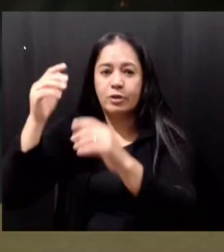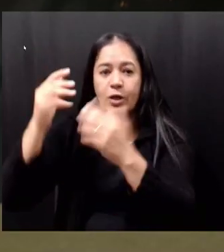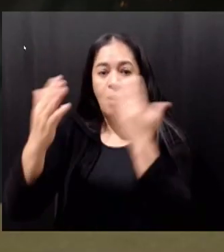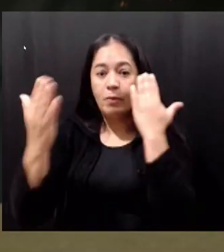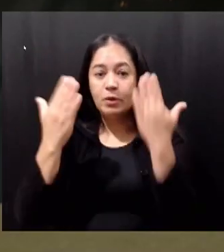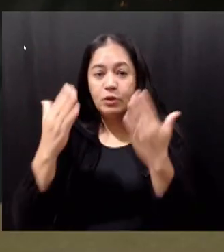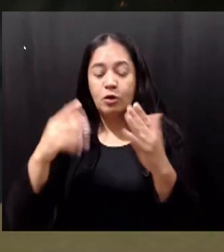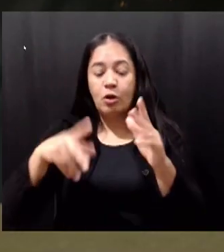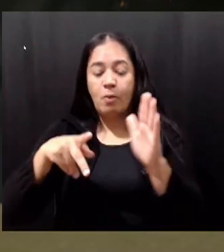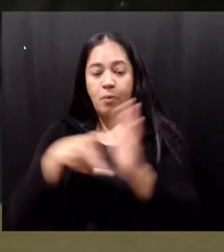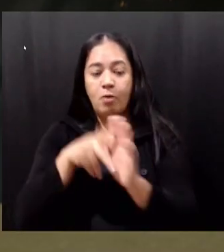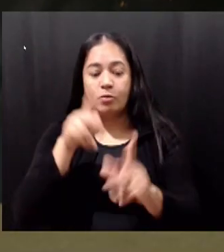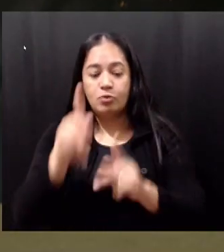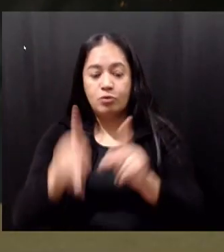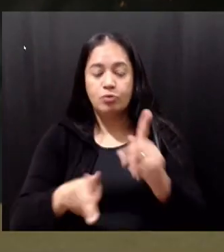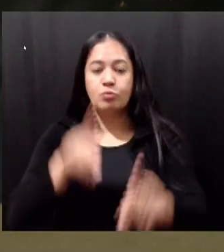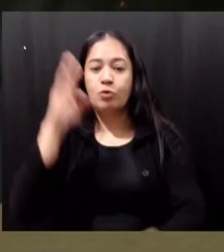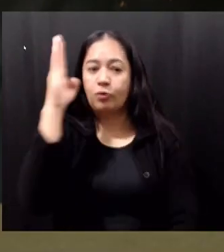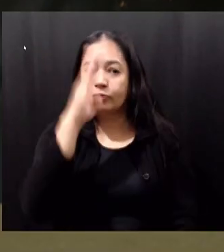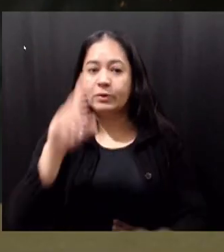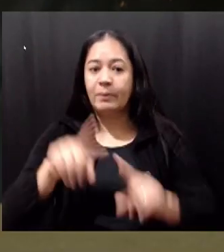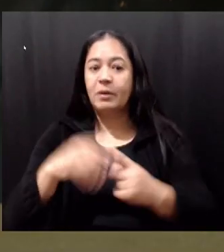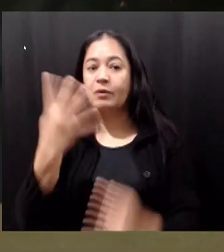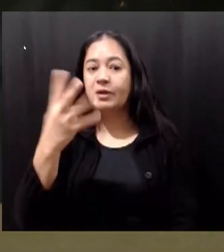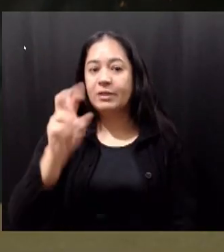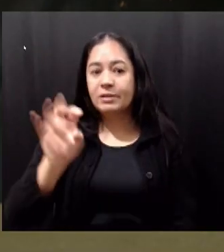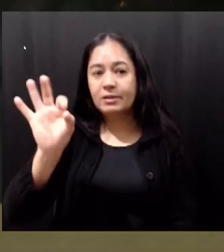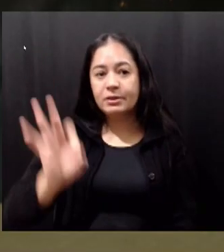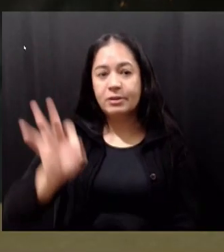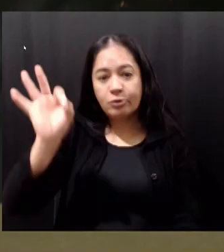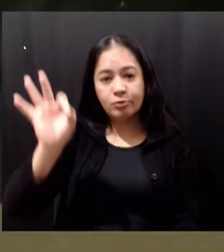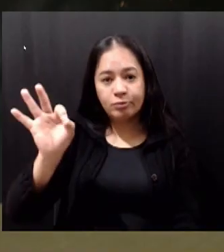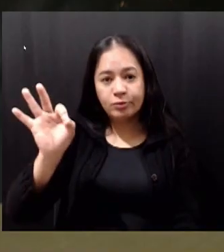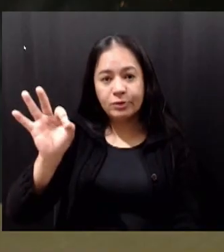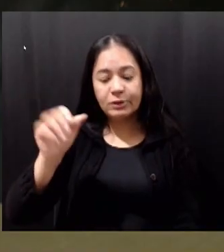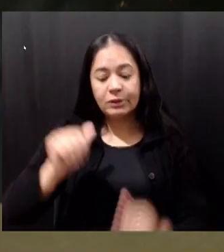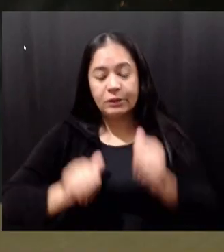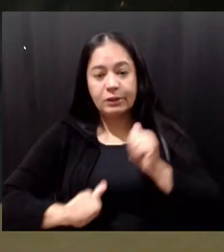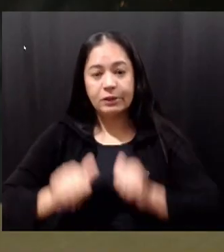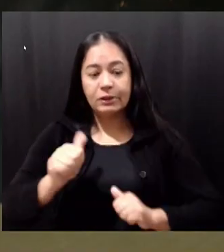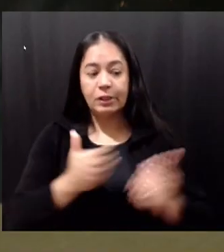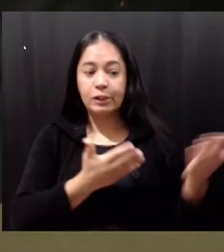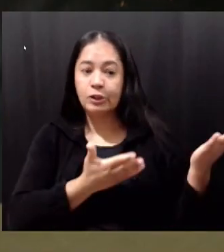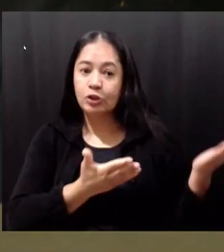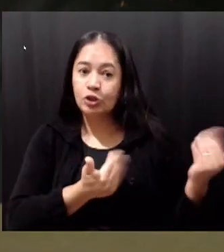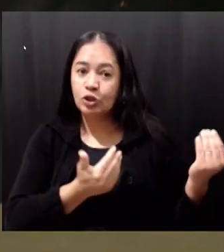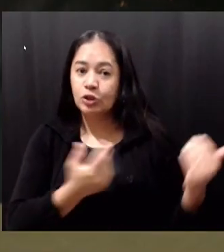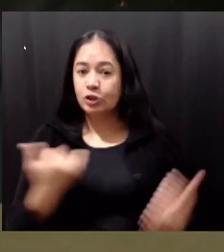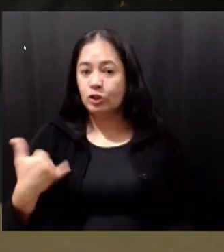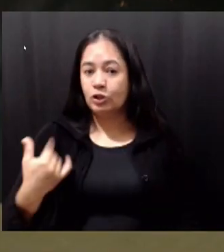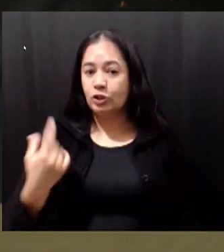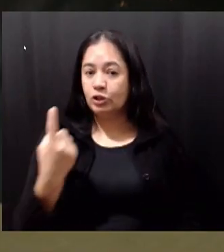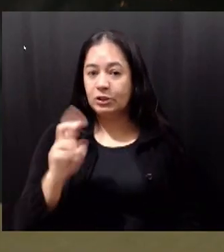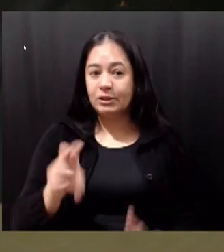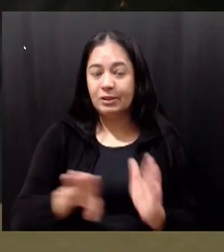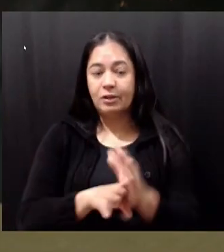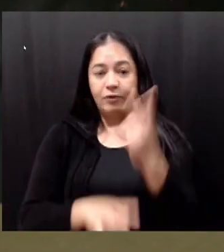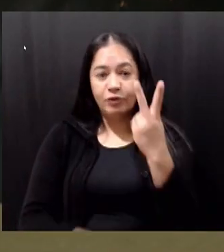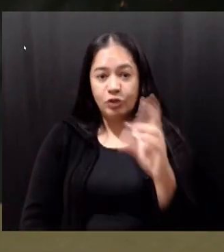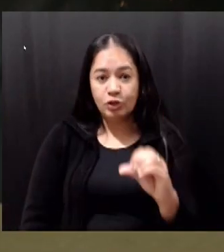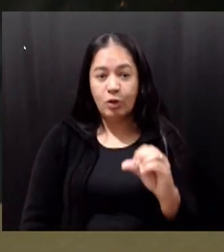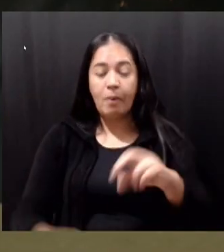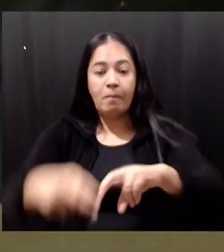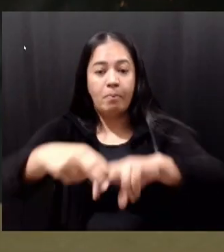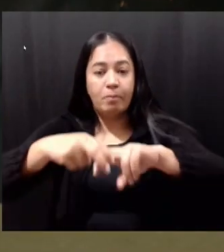levantamento, 45% dos casos de ansiedade em jovens de 15 a 29 anos estão relacionados